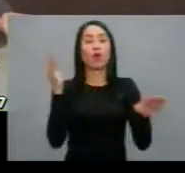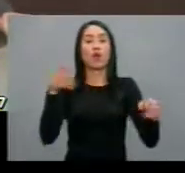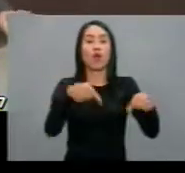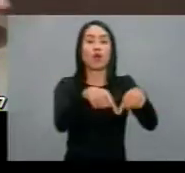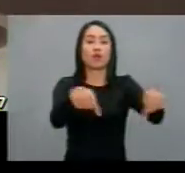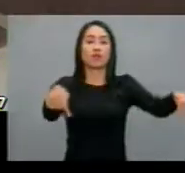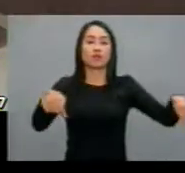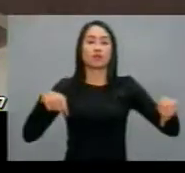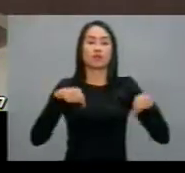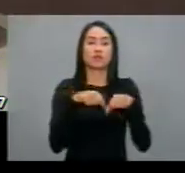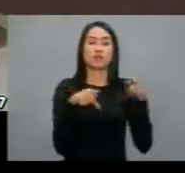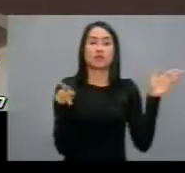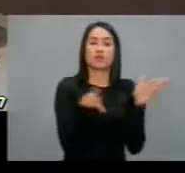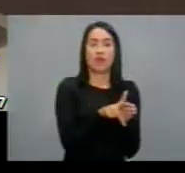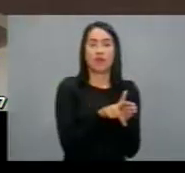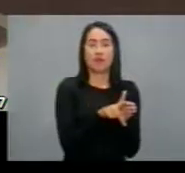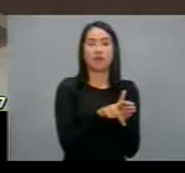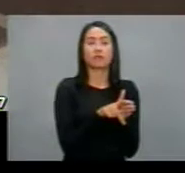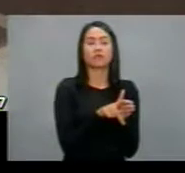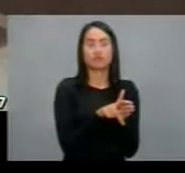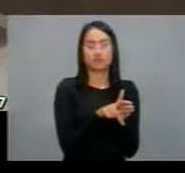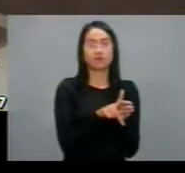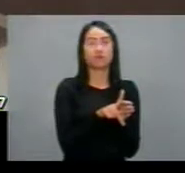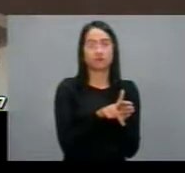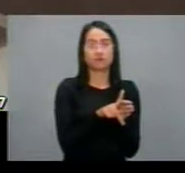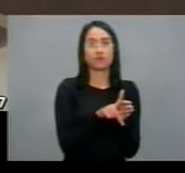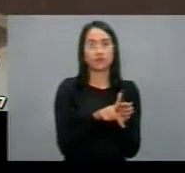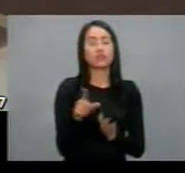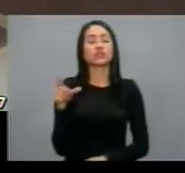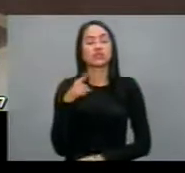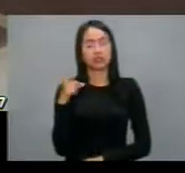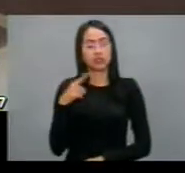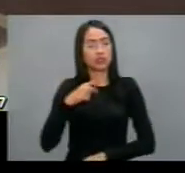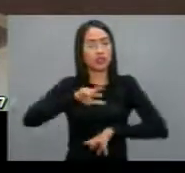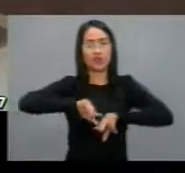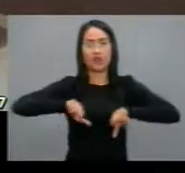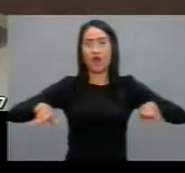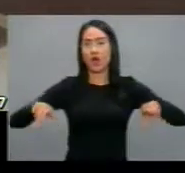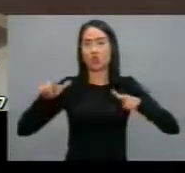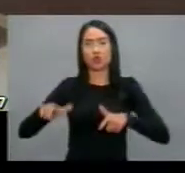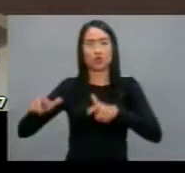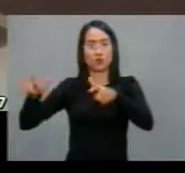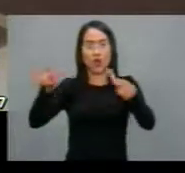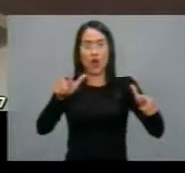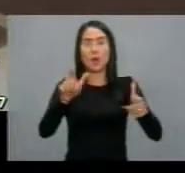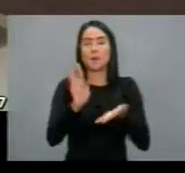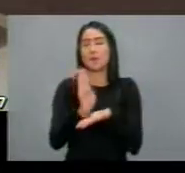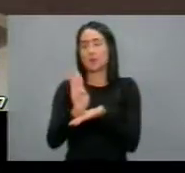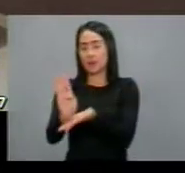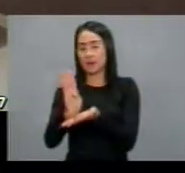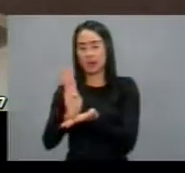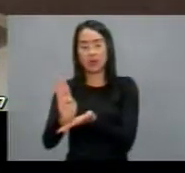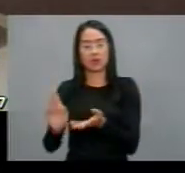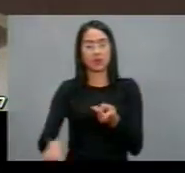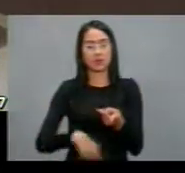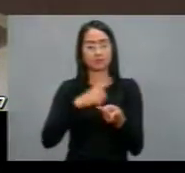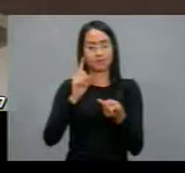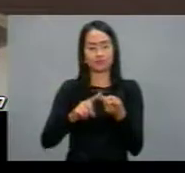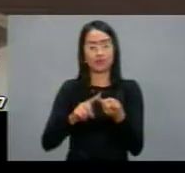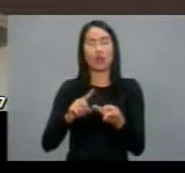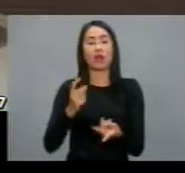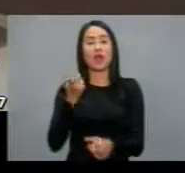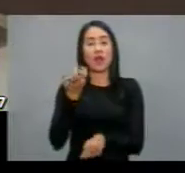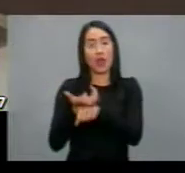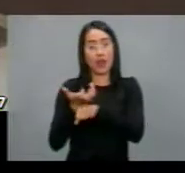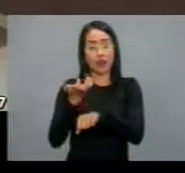acontecendo no Ceará, na zona costeira, em Beberibe, no Cumbe e